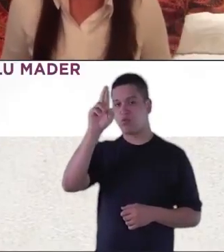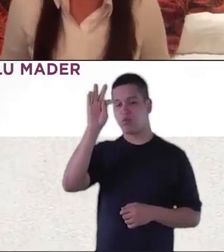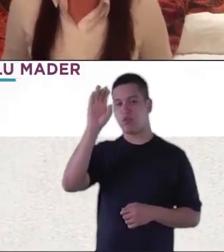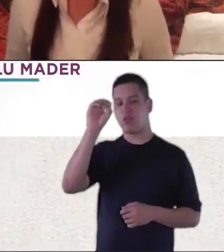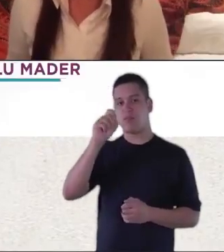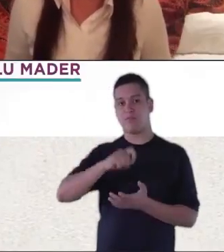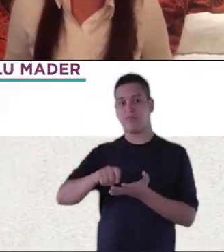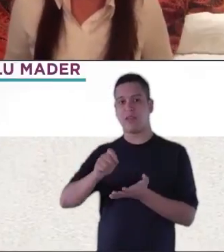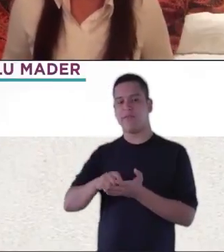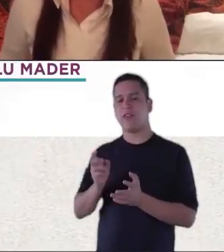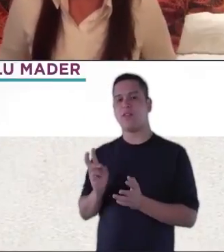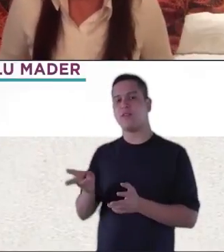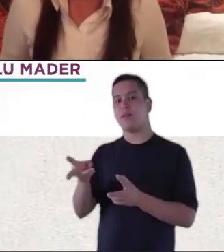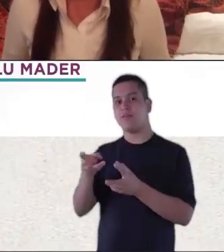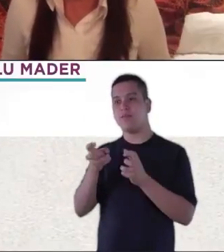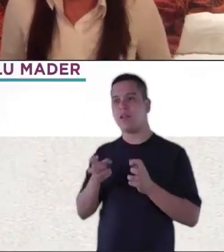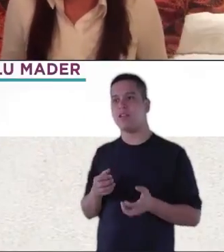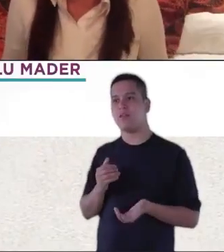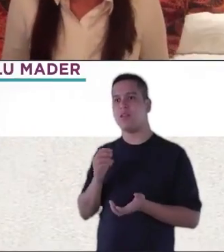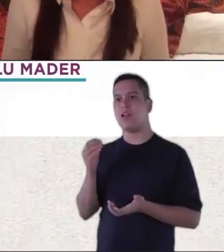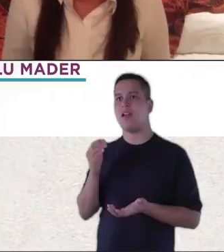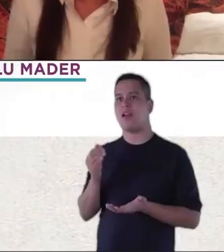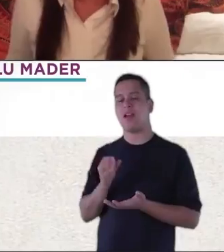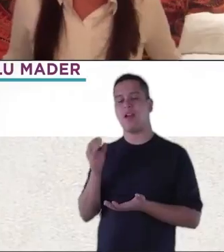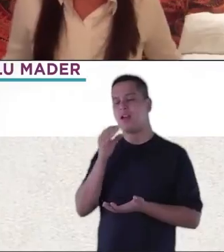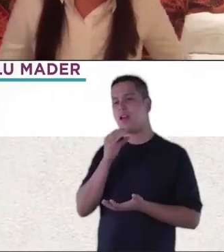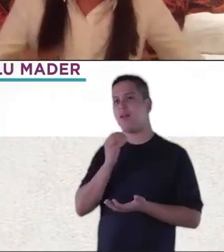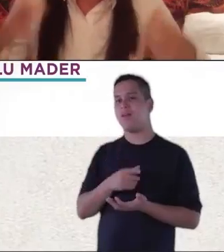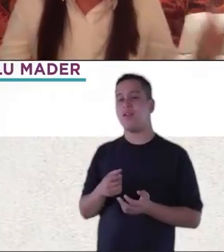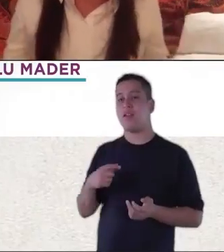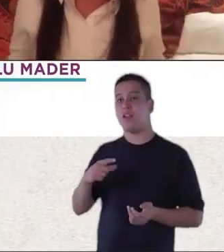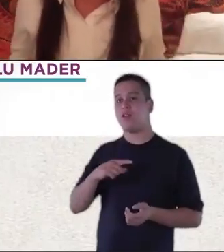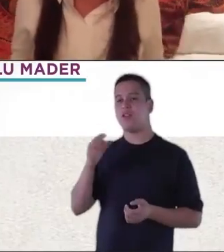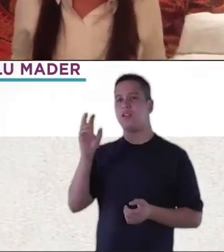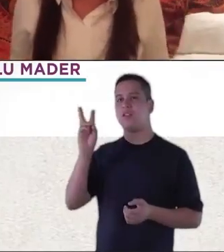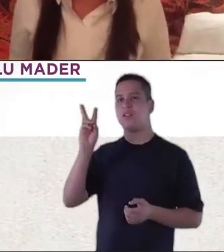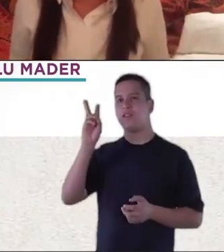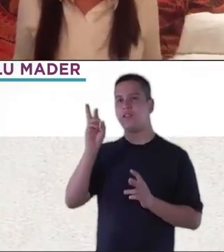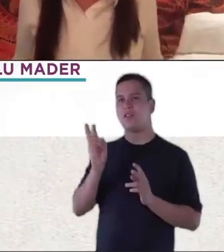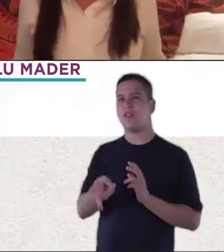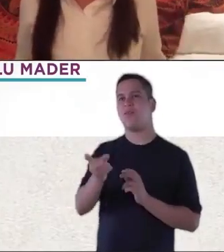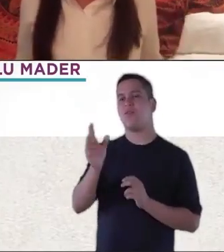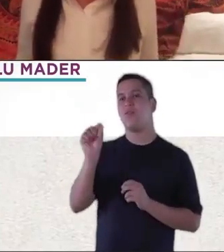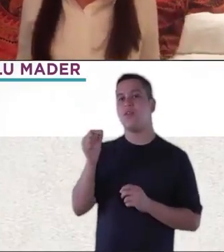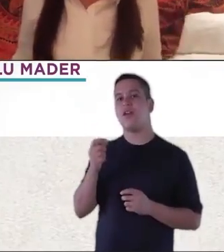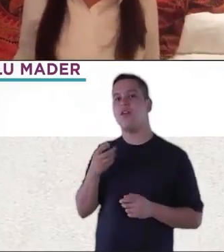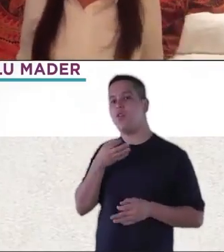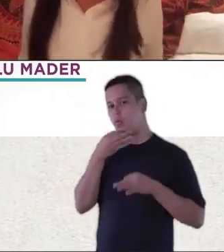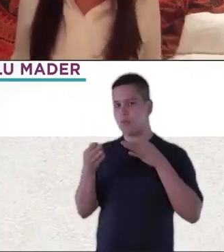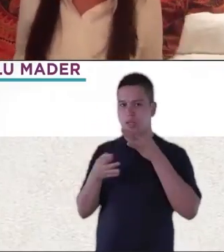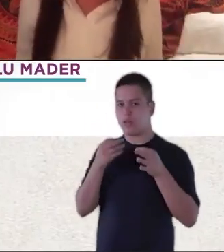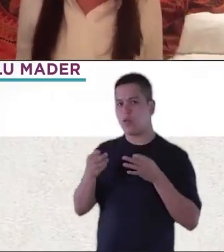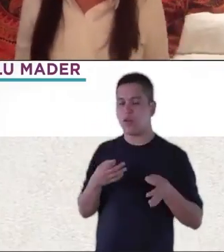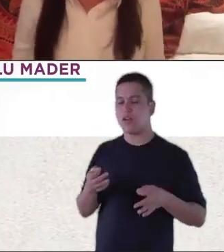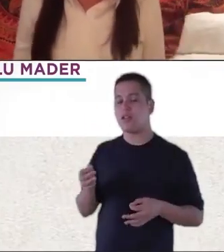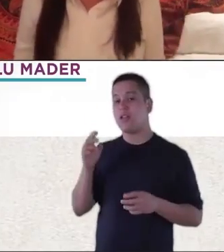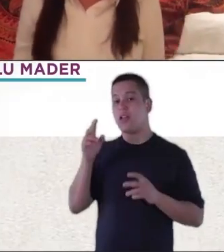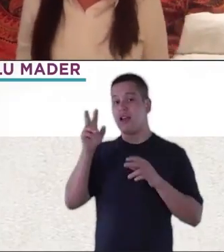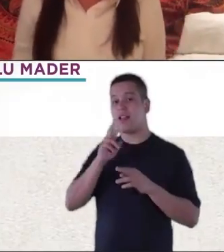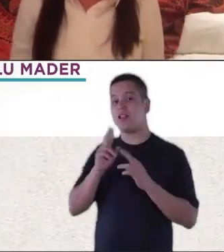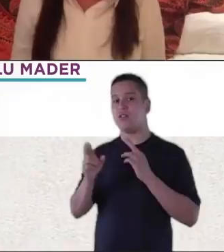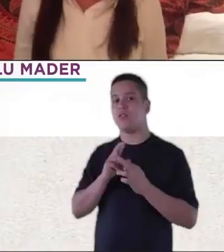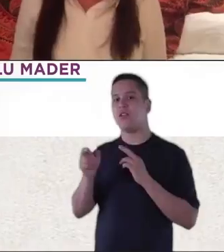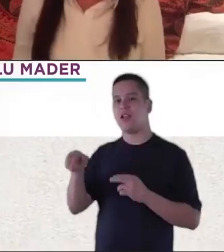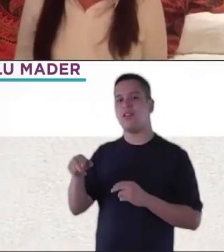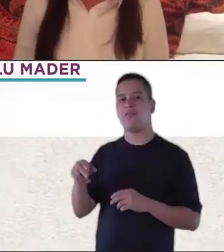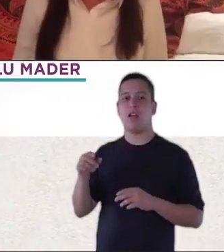percebia muito já, assim, eu tinha bastante espírito crítico, eu via, por exemplo, uma novela como o Rebu, do Braulio Pedroso, eu percebia que ali tinha uma